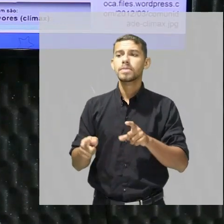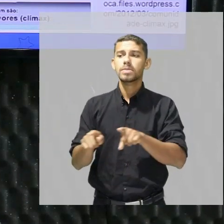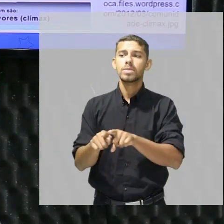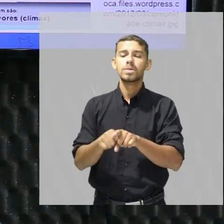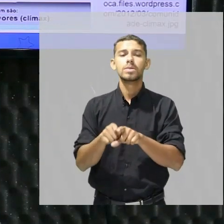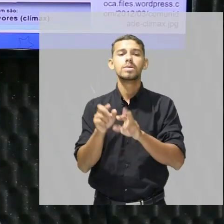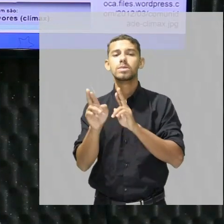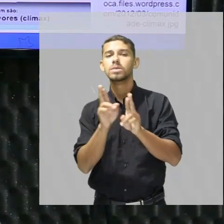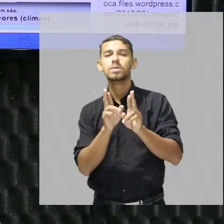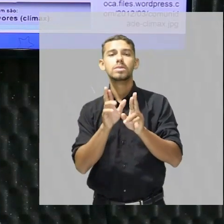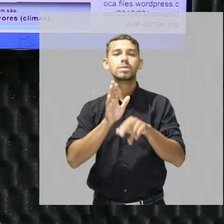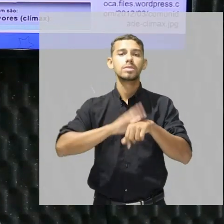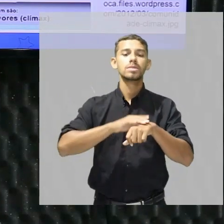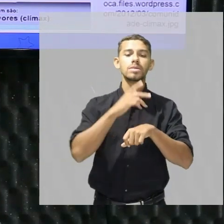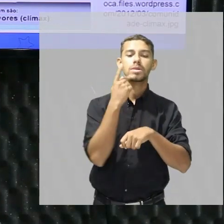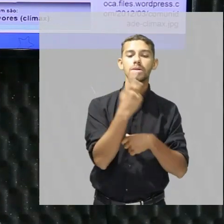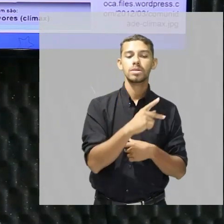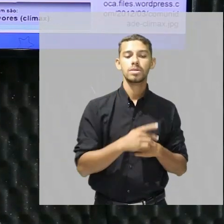à